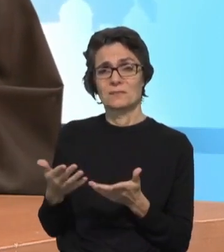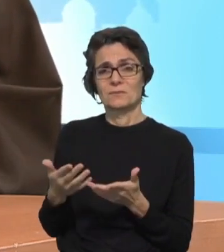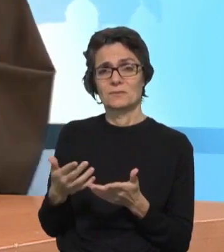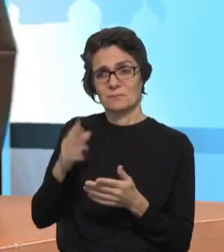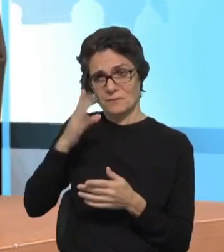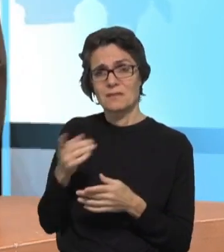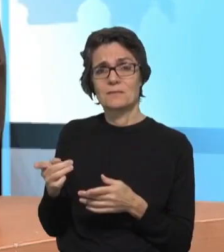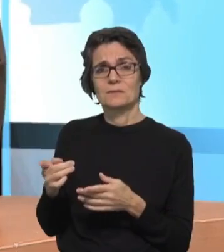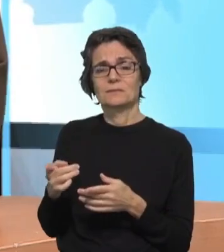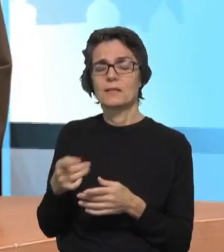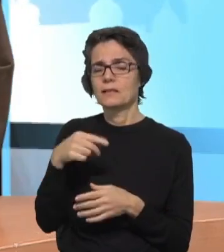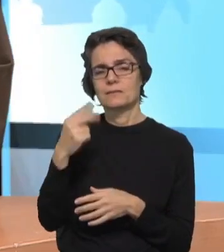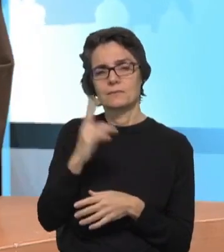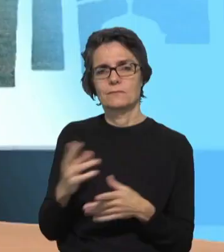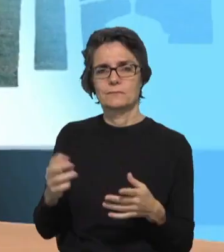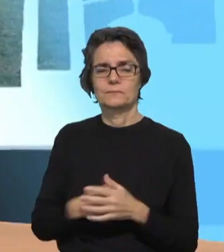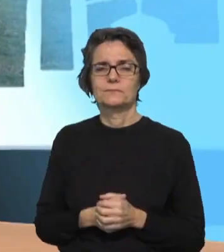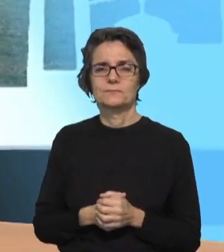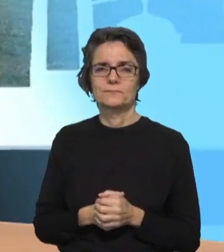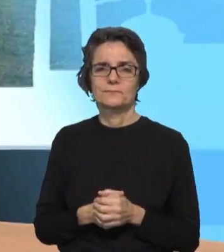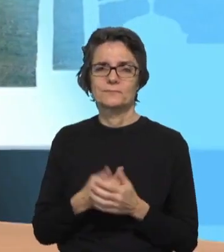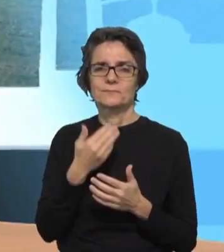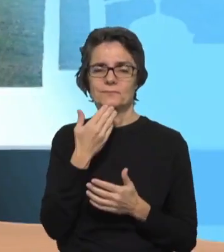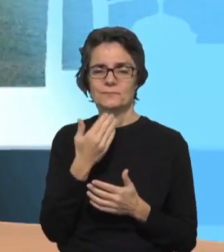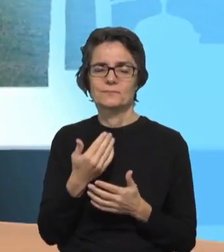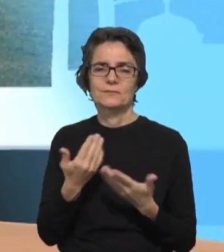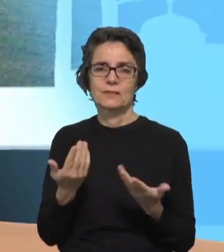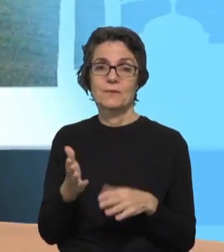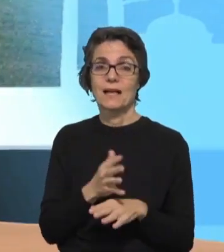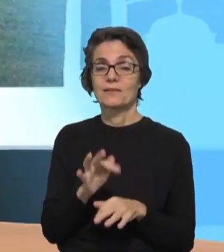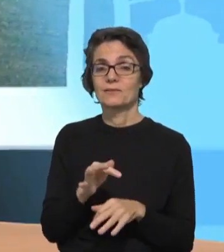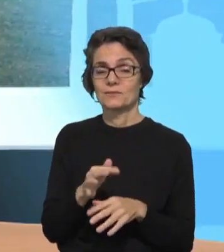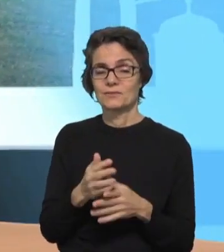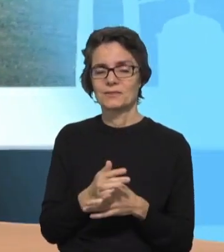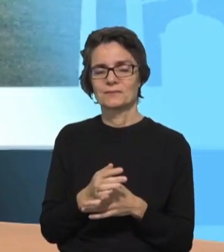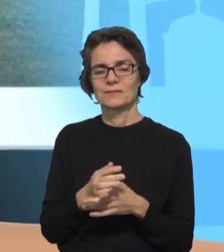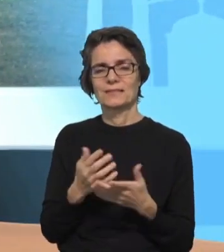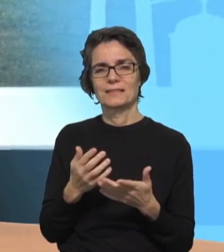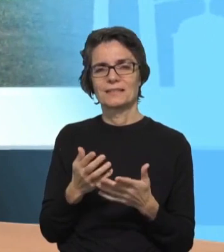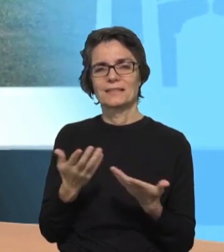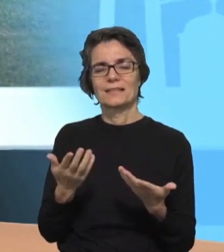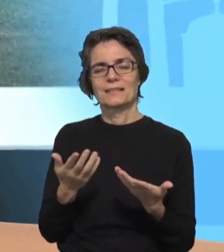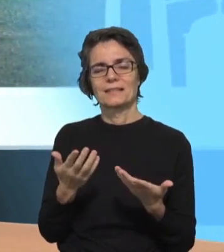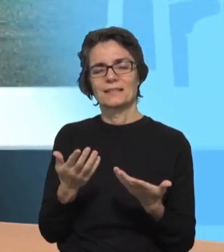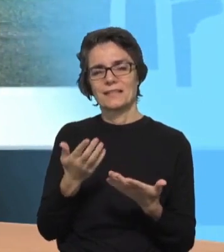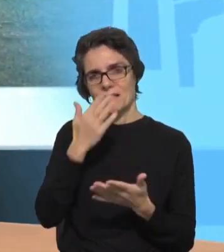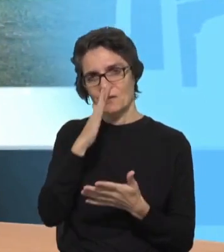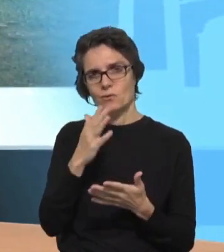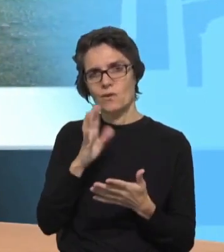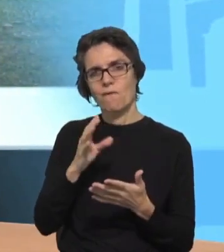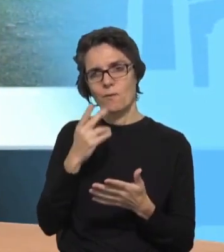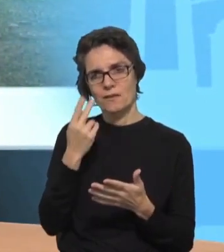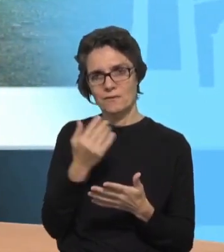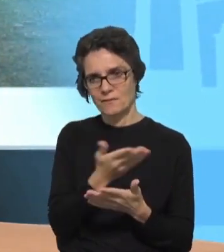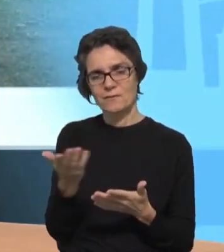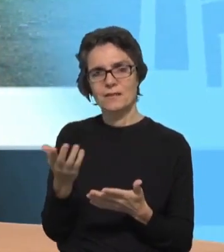a chamada bênção Frei Leão. Frei Albertino, para terminar, este modo de viver, o modo de estar com os outros, com os irmãos,